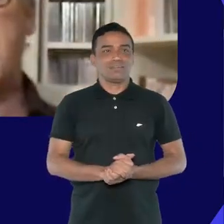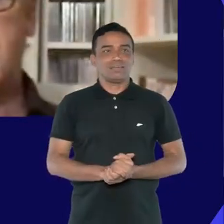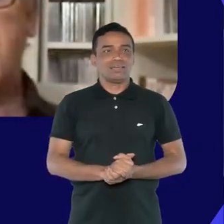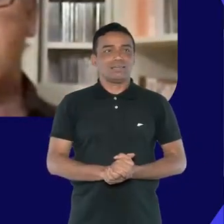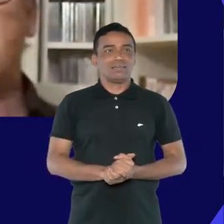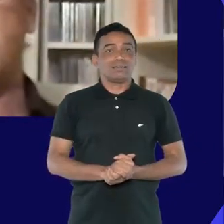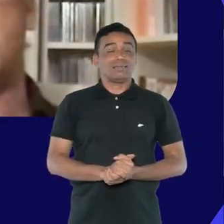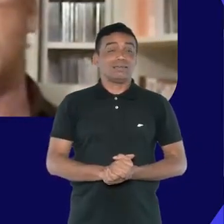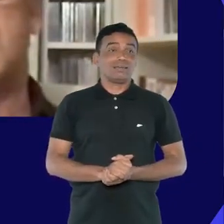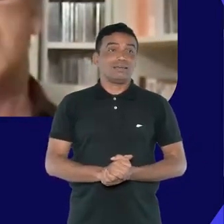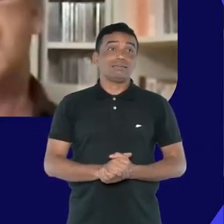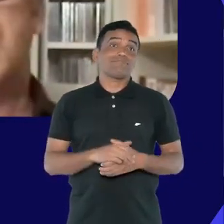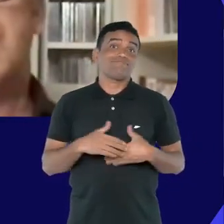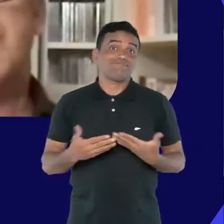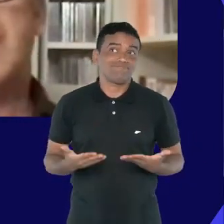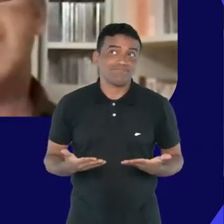constrói